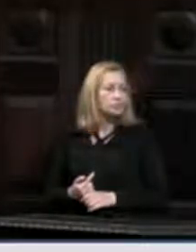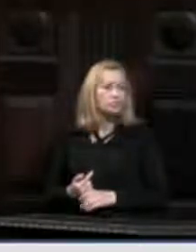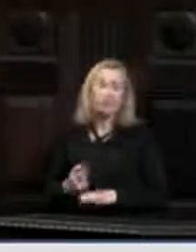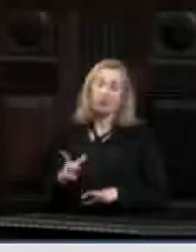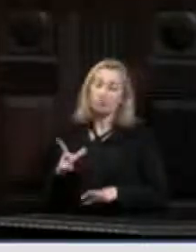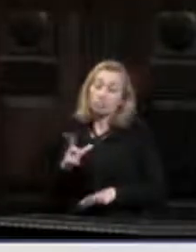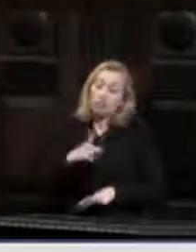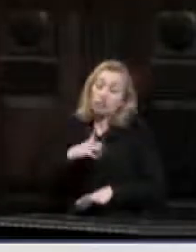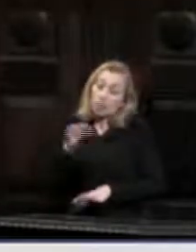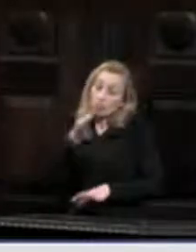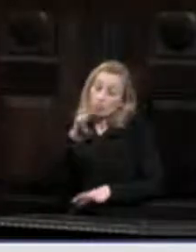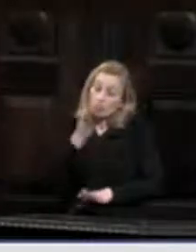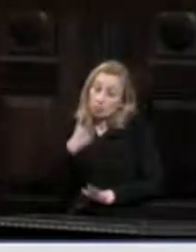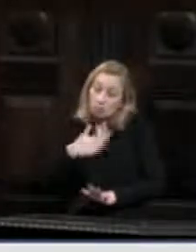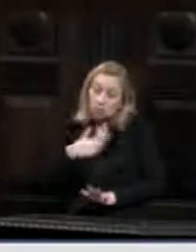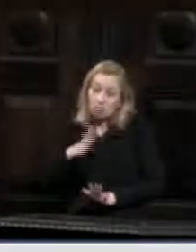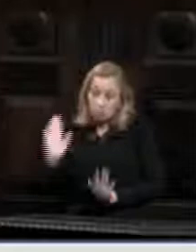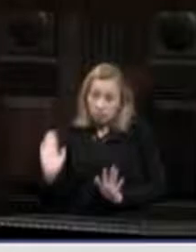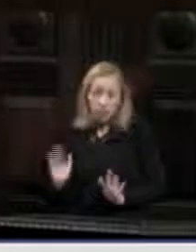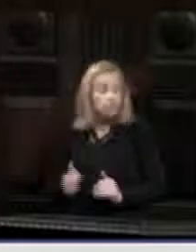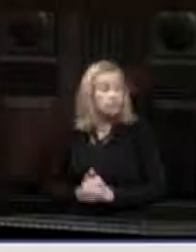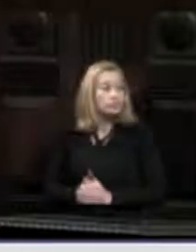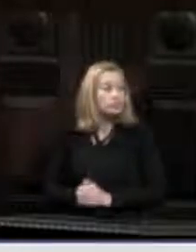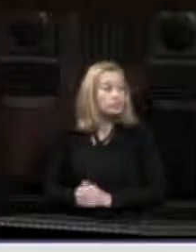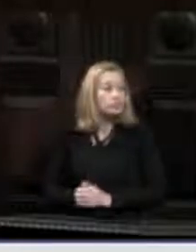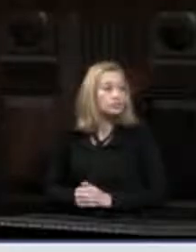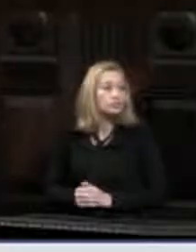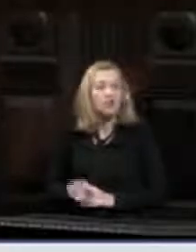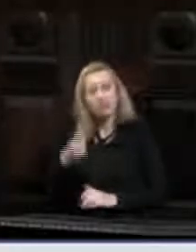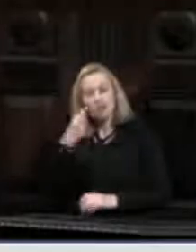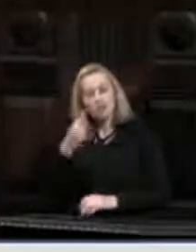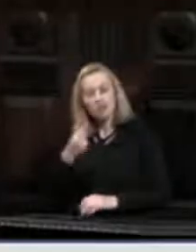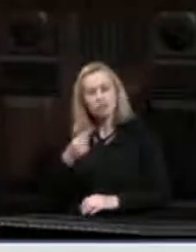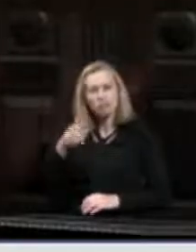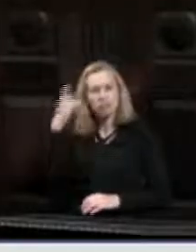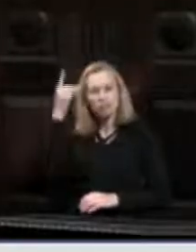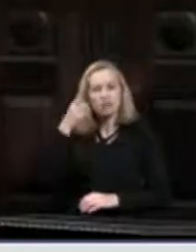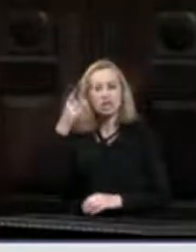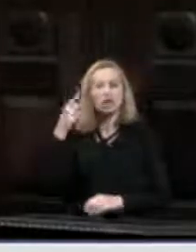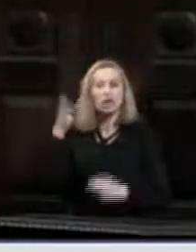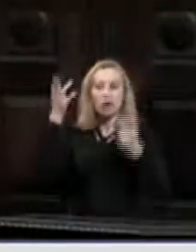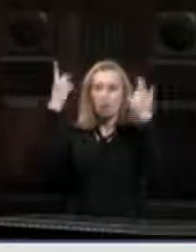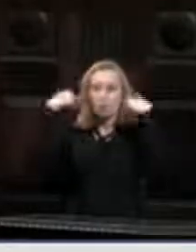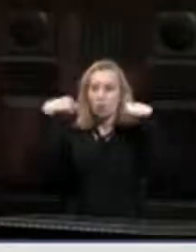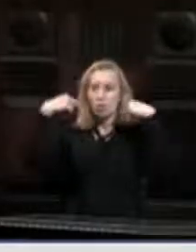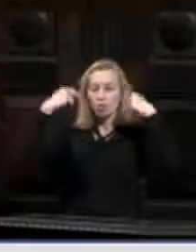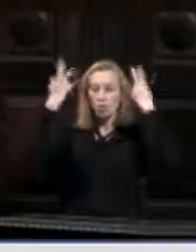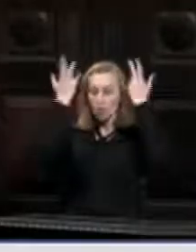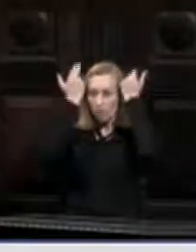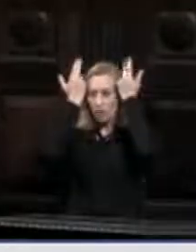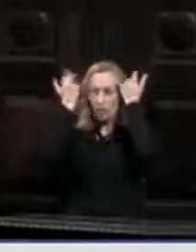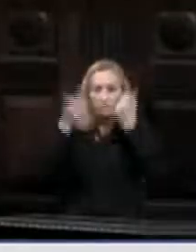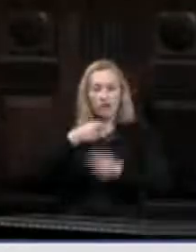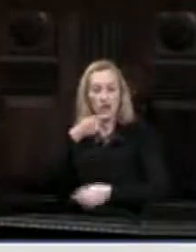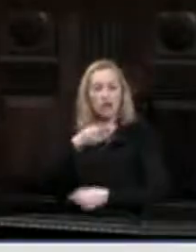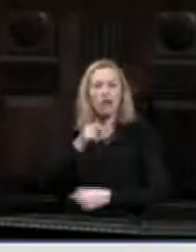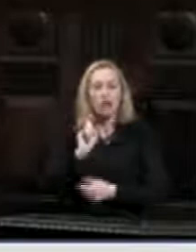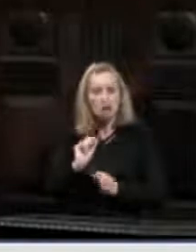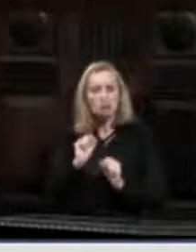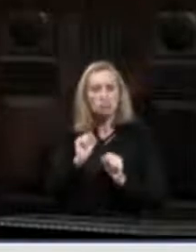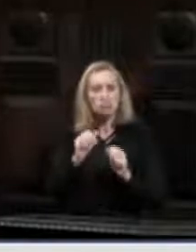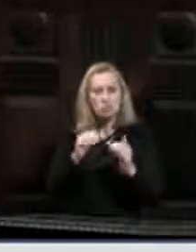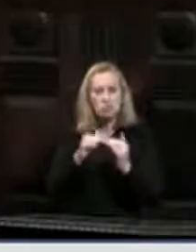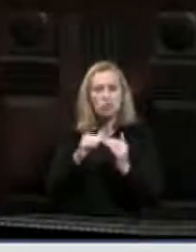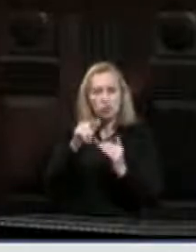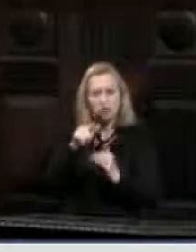processo de discussão a gente muda, né? Estava ouvindo o deputado Eliomar Coelho falando do teto, e concordo com o deputado Eliomar Coelho, mas